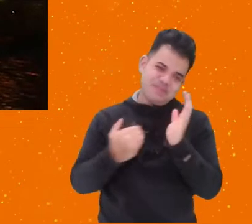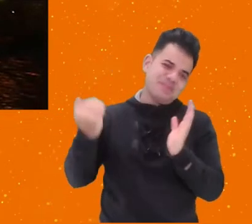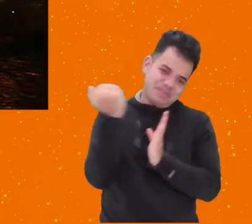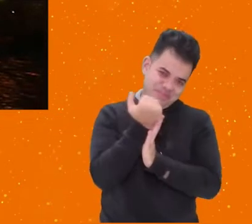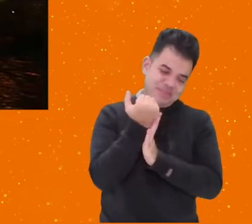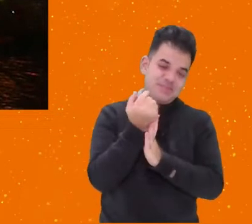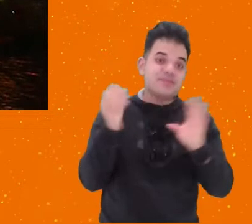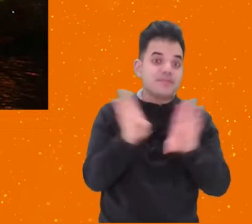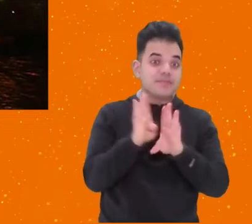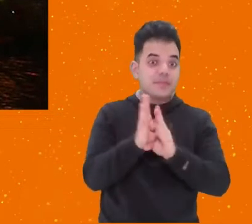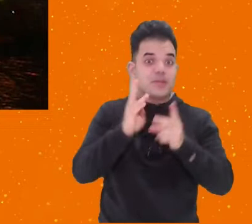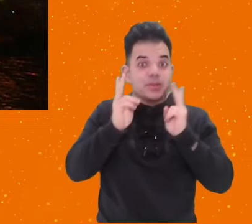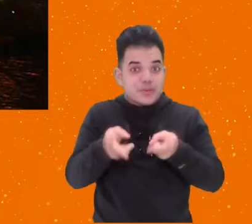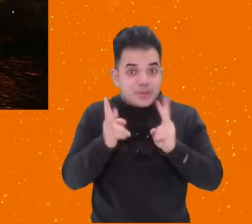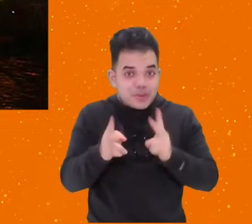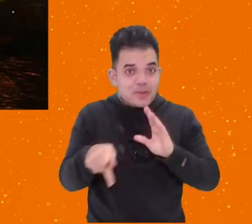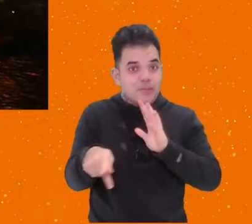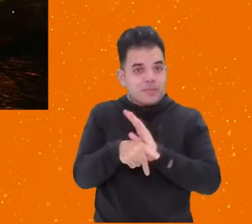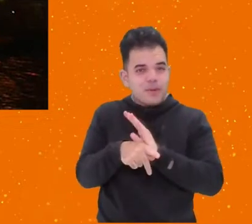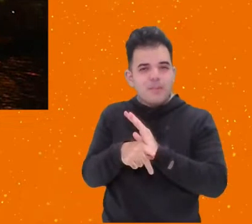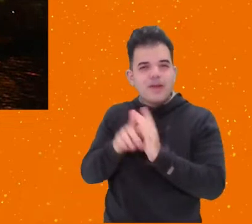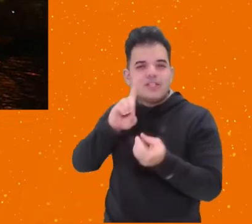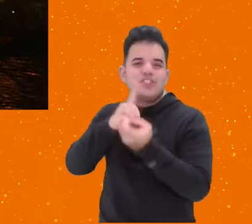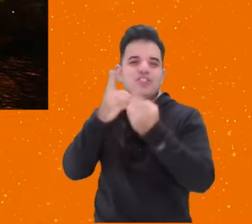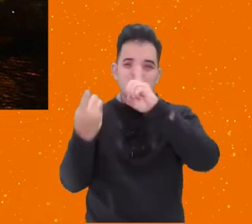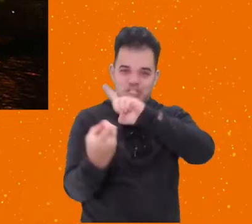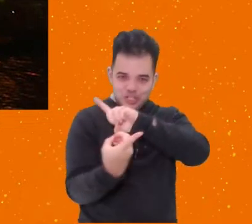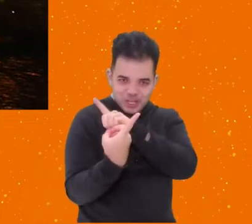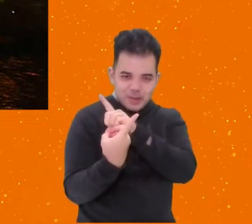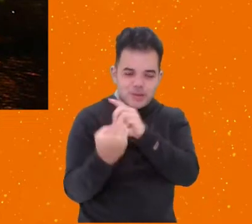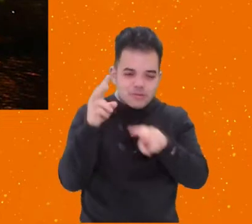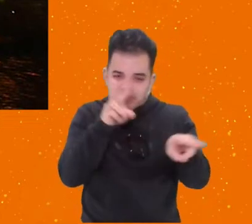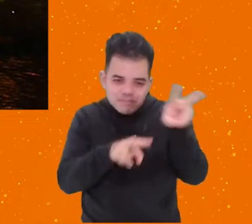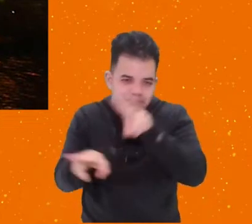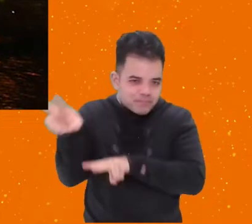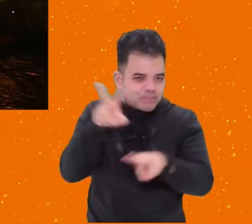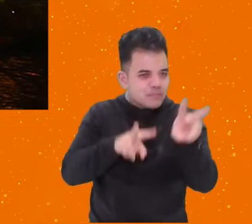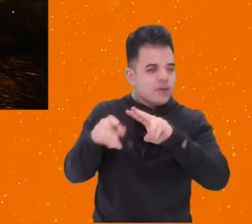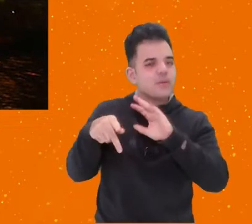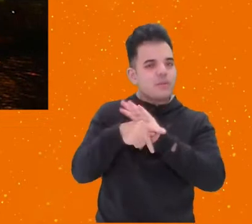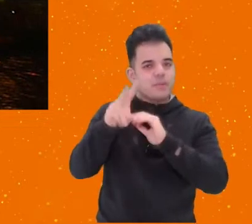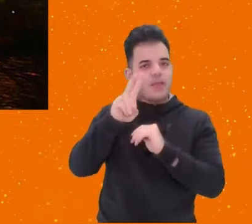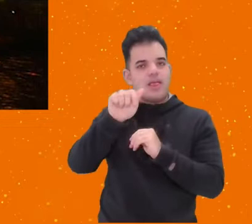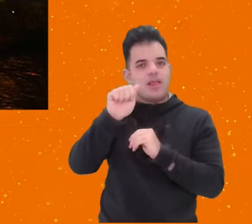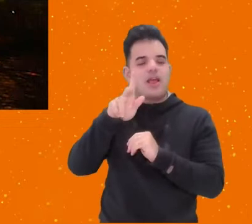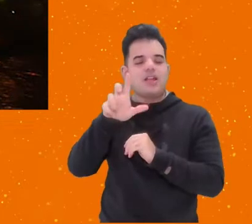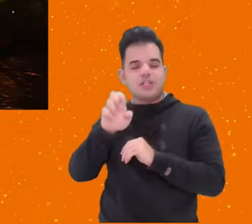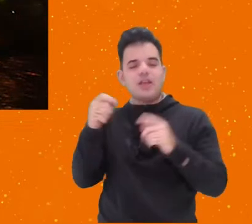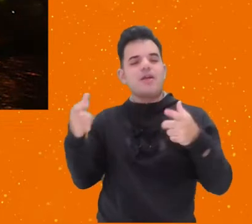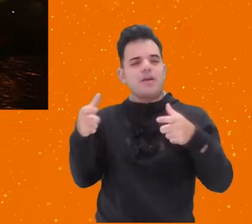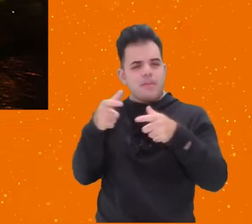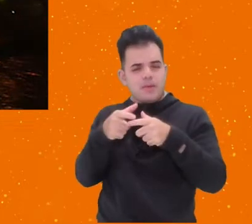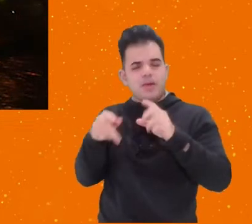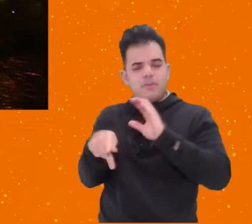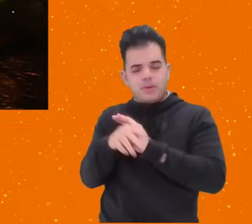mantendo Dynamic Range, que é até maior do que o sensor hoje Large Format que a Arri tem, quer dizer, um sensor menor